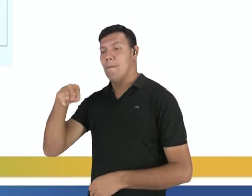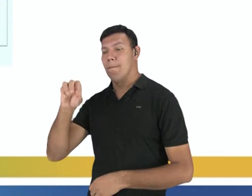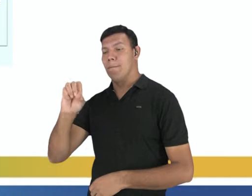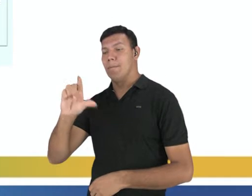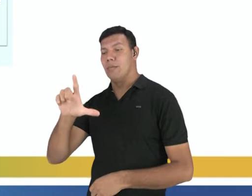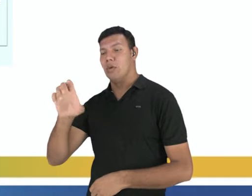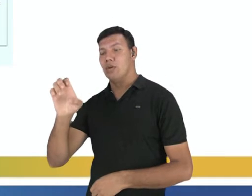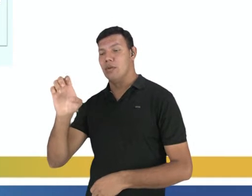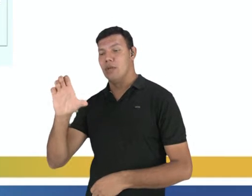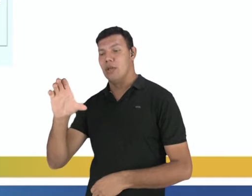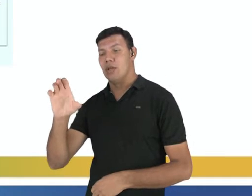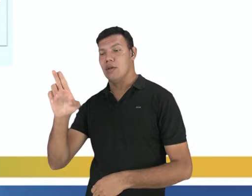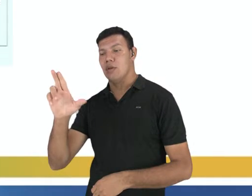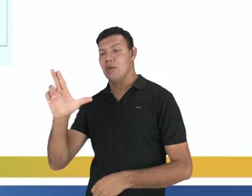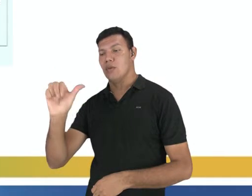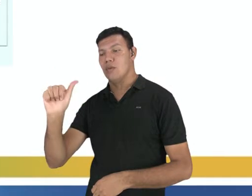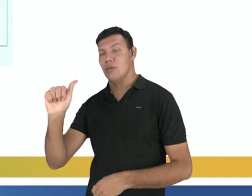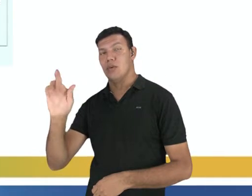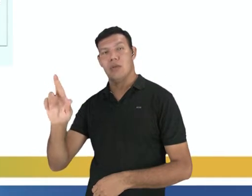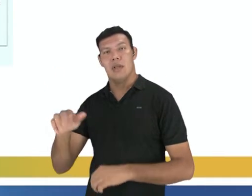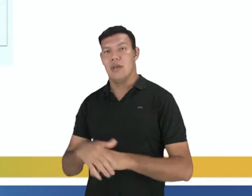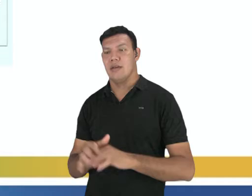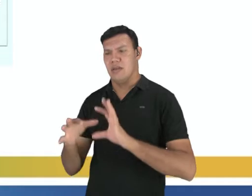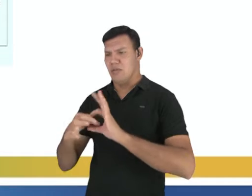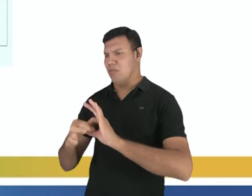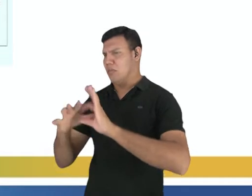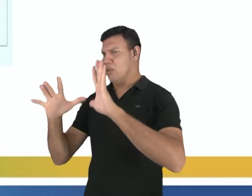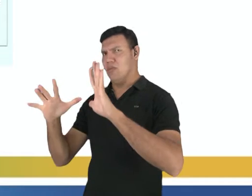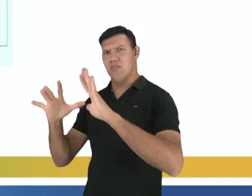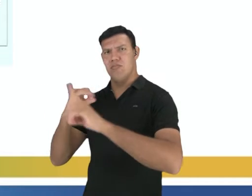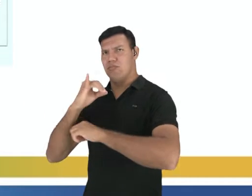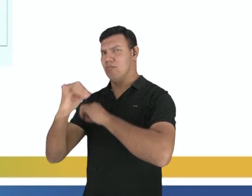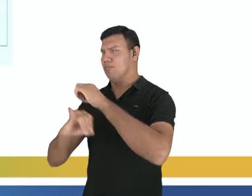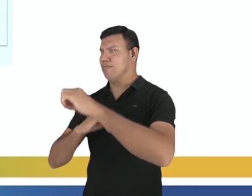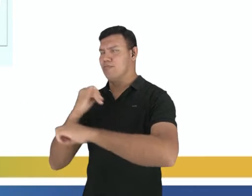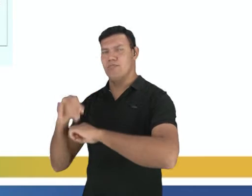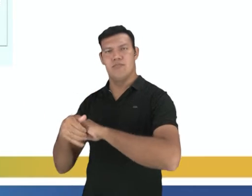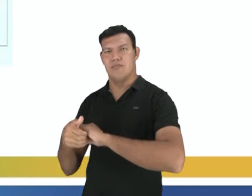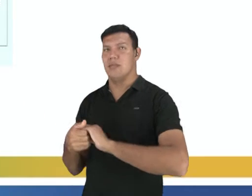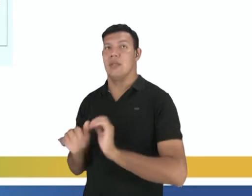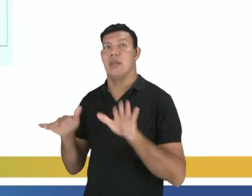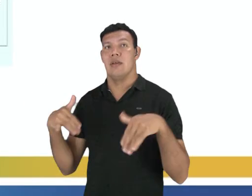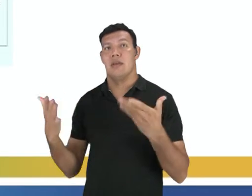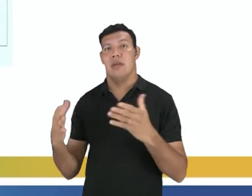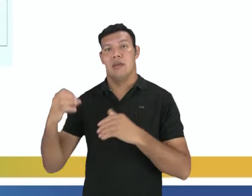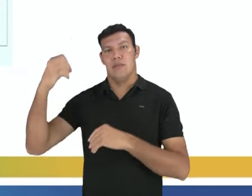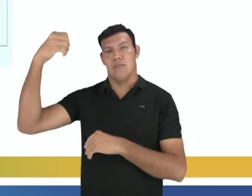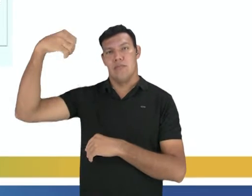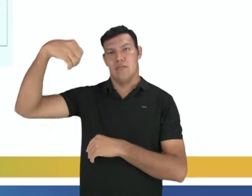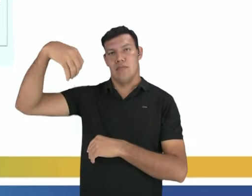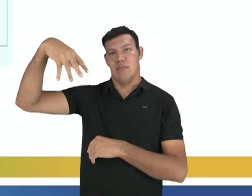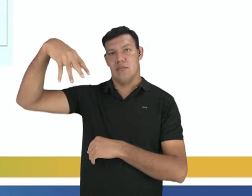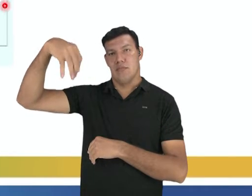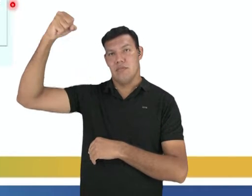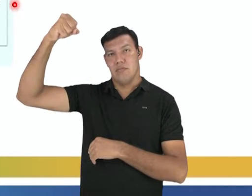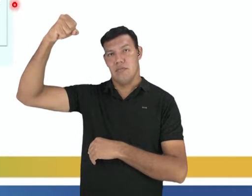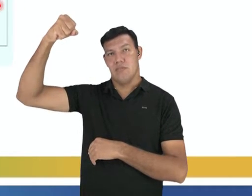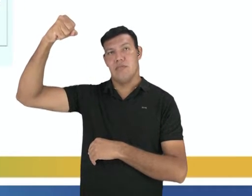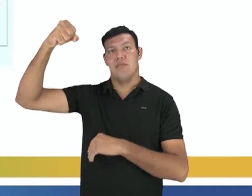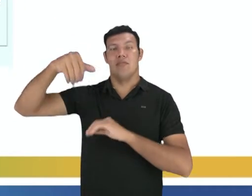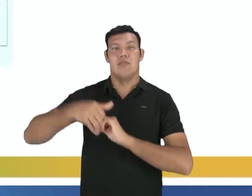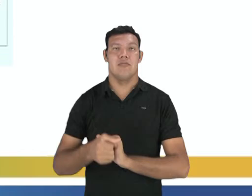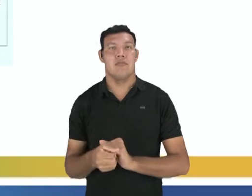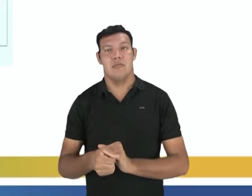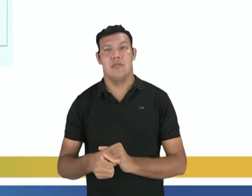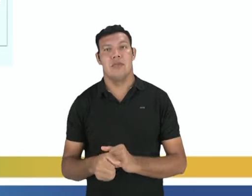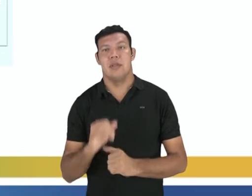molecular, nesse caso aqui, não liberou íons para essa solução. Então, a lâmpada apagada, né, essa solução não